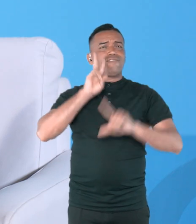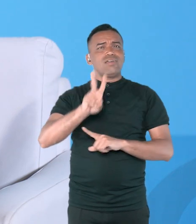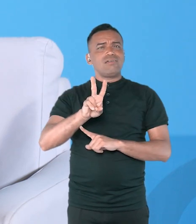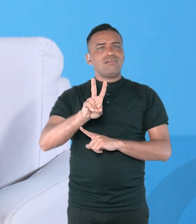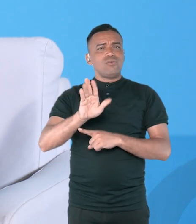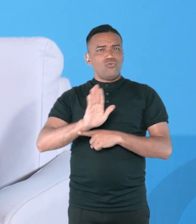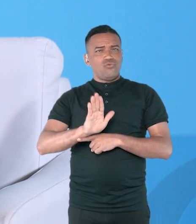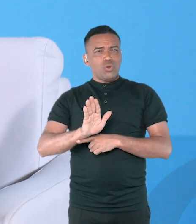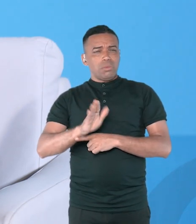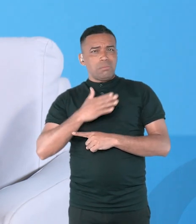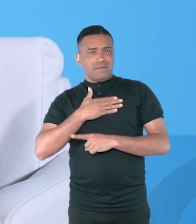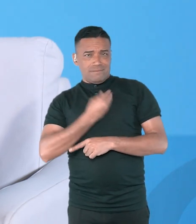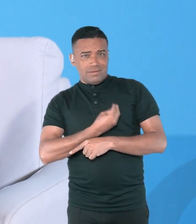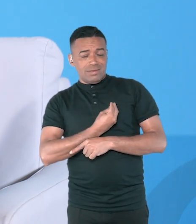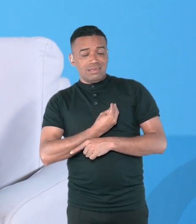talvez eu